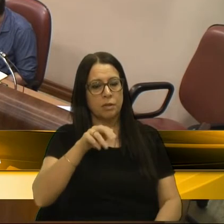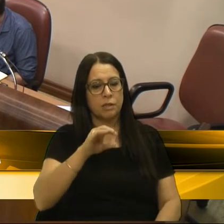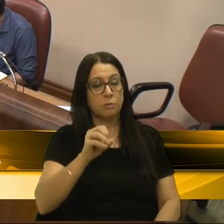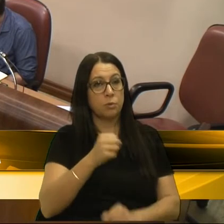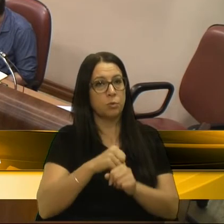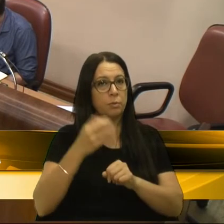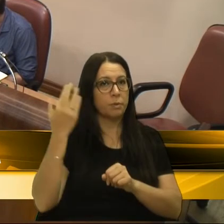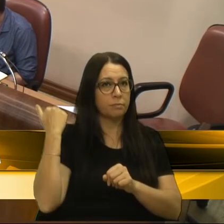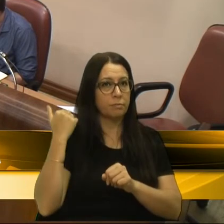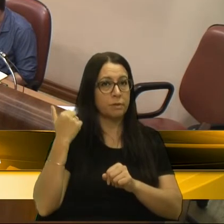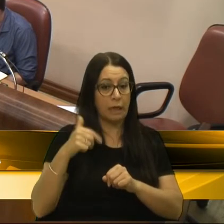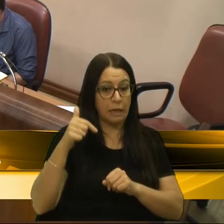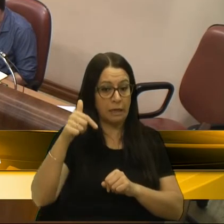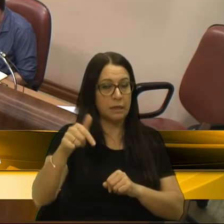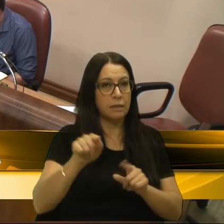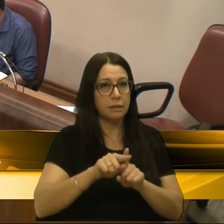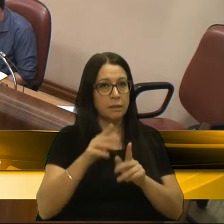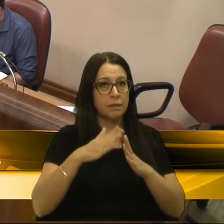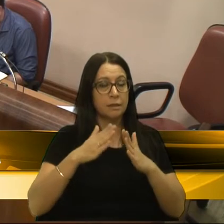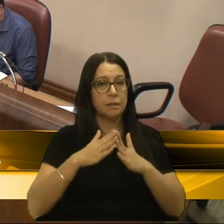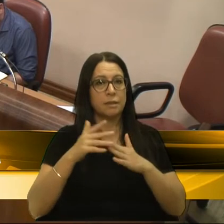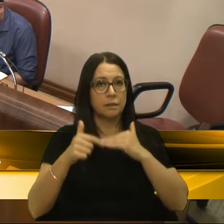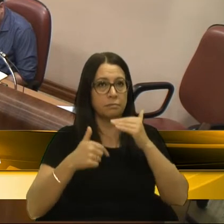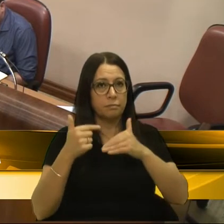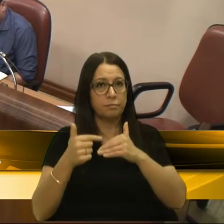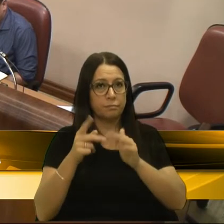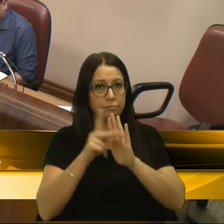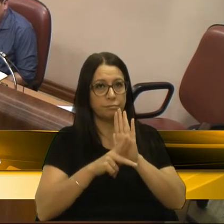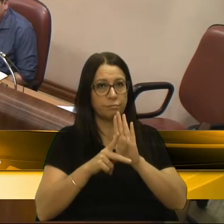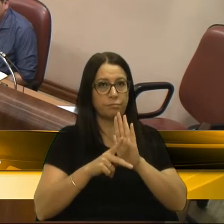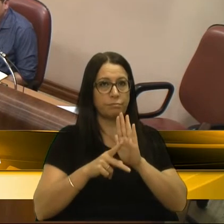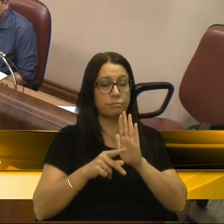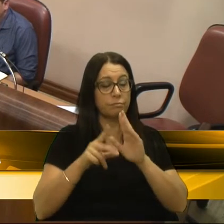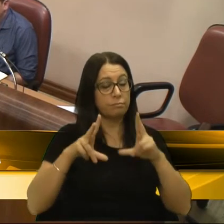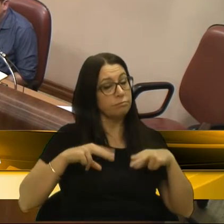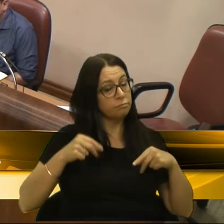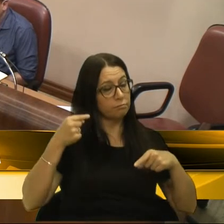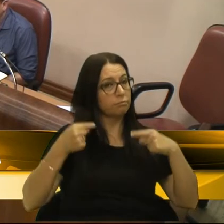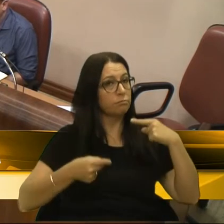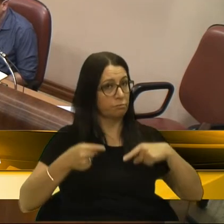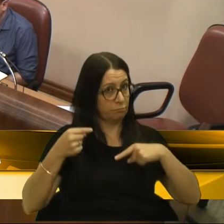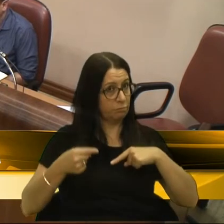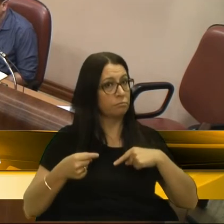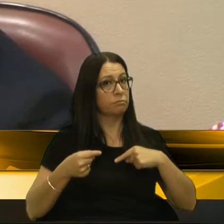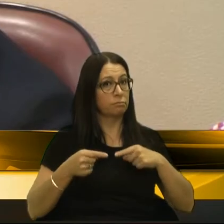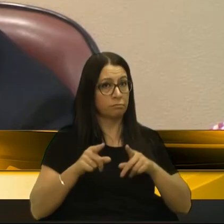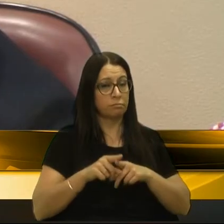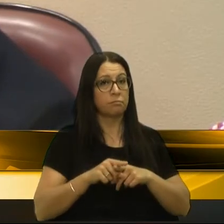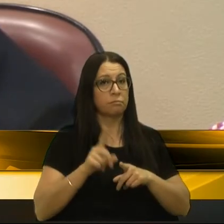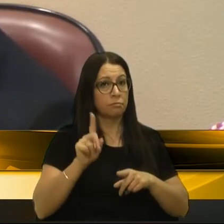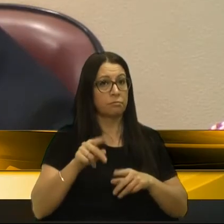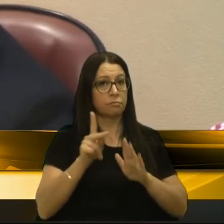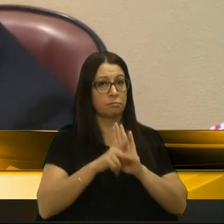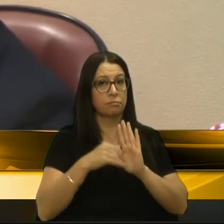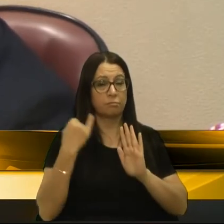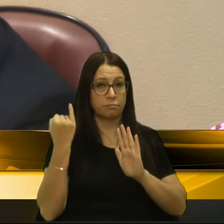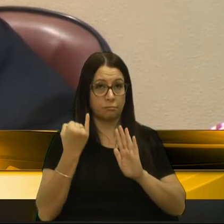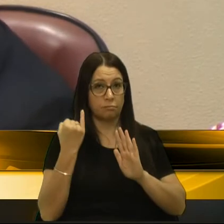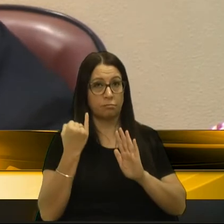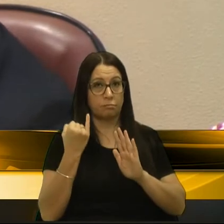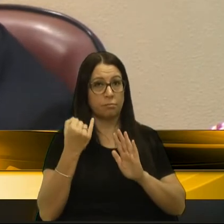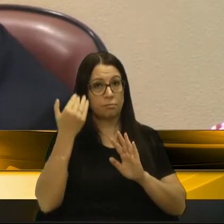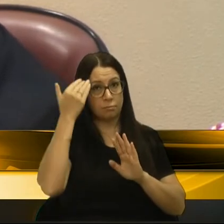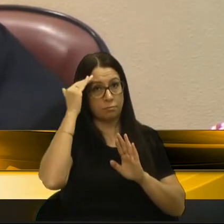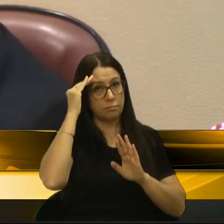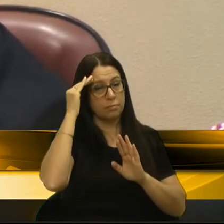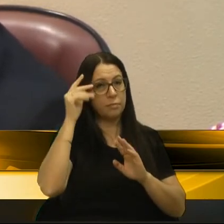passado, tramitando aqui na casa. Ele merece uma discussão, é um projeto importante. Entendo